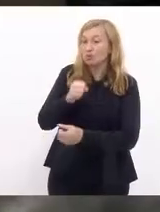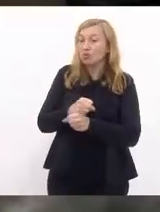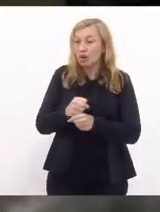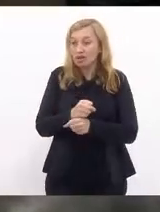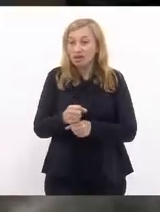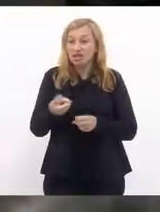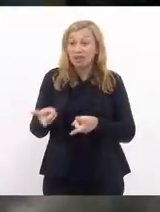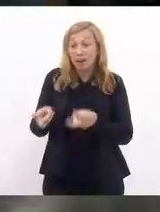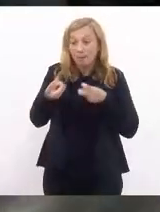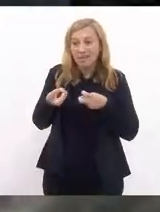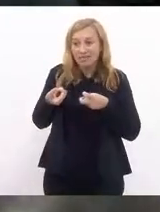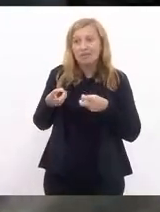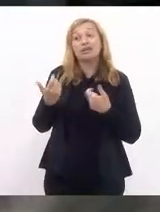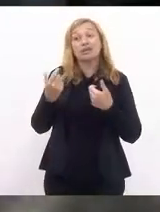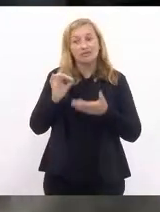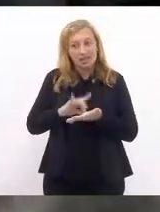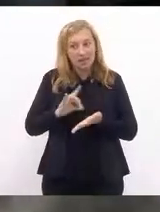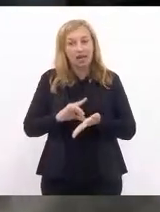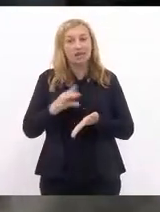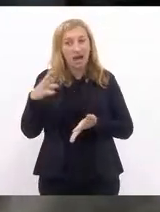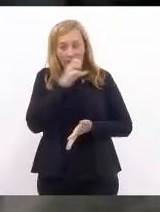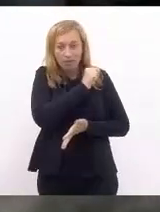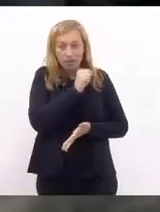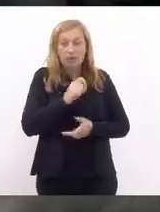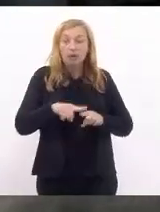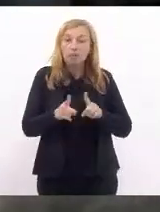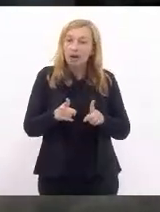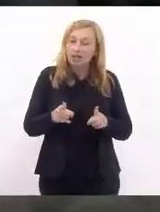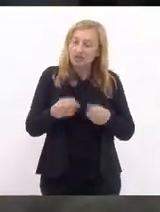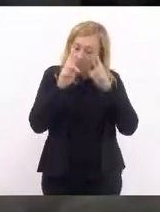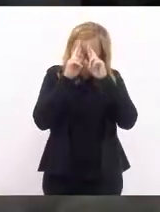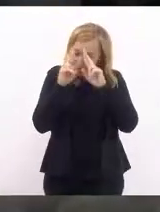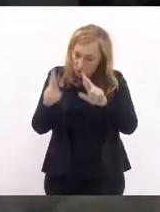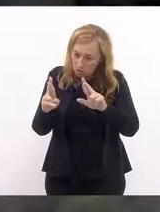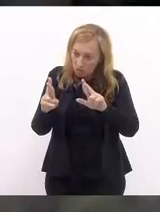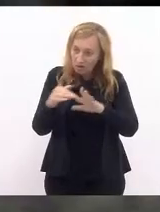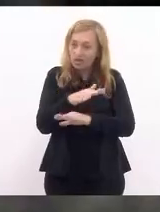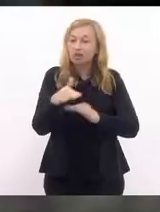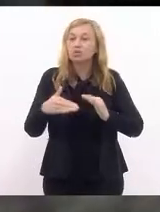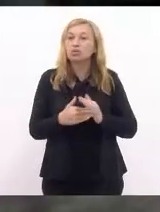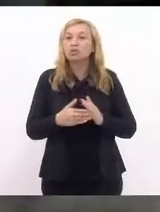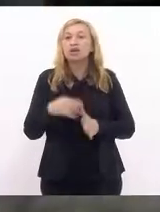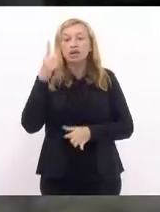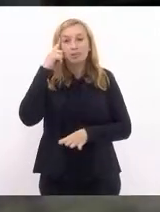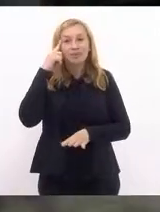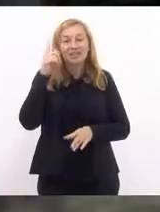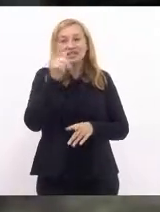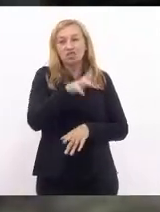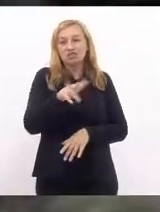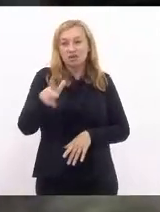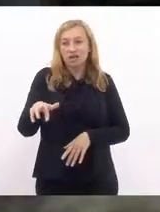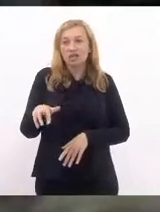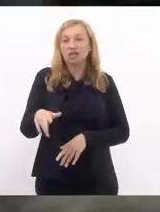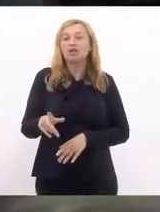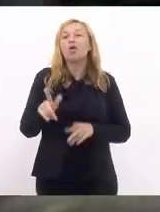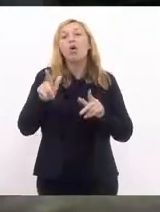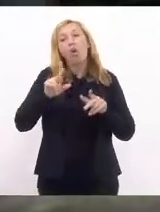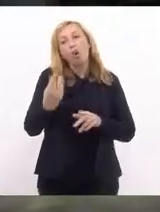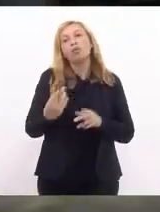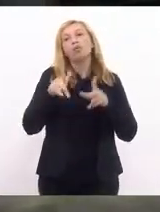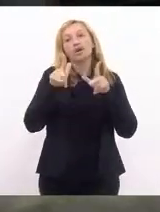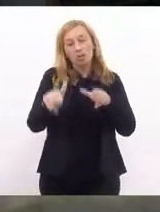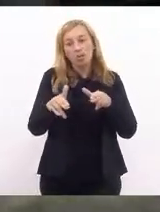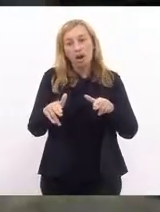fato a gente tá percebendo na prática que passa muito rápido mas fica aqui o meu respeito integral a todos que pensam diferente aqueles que pensam